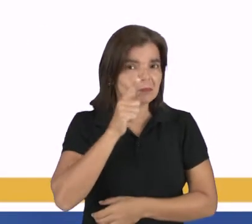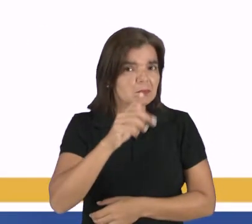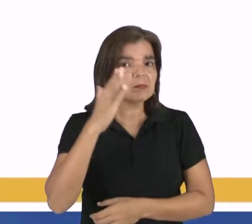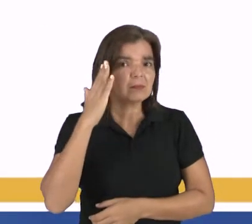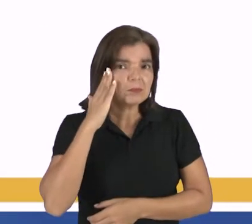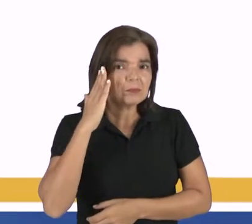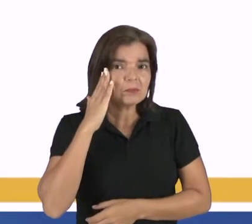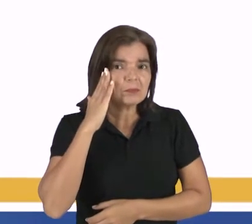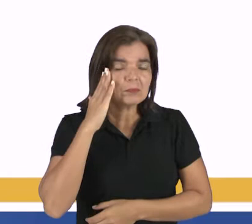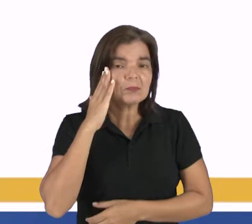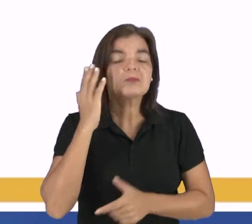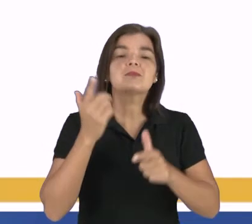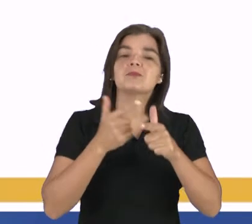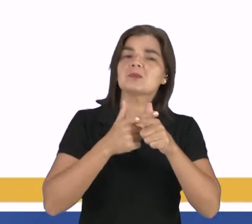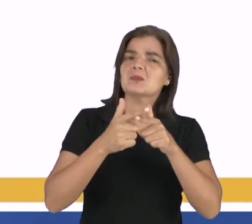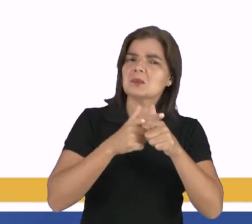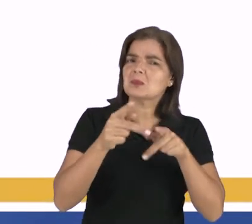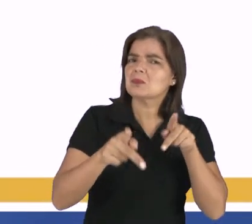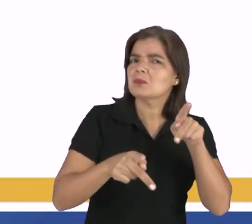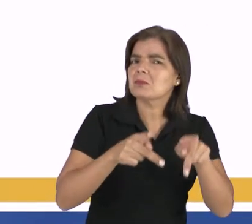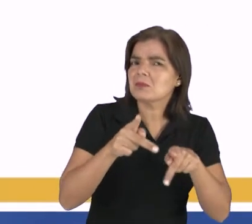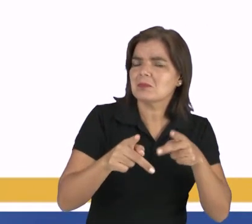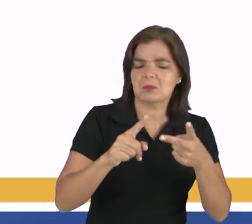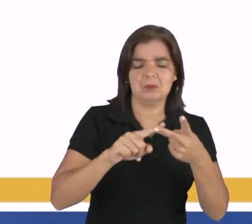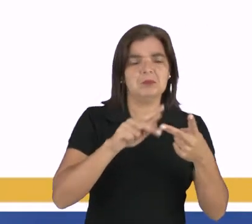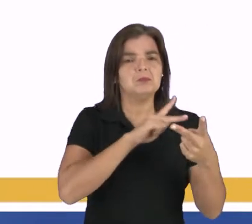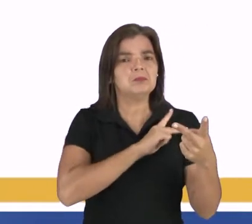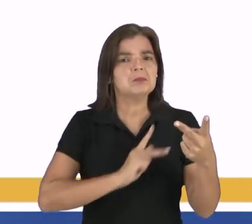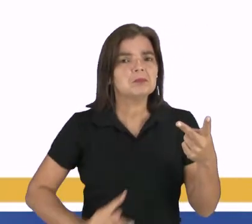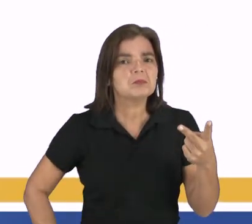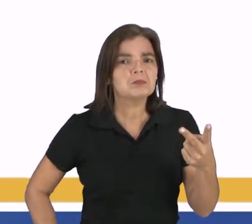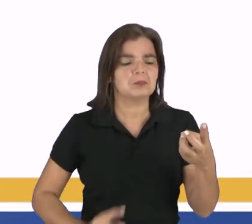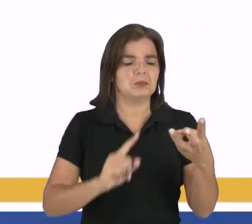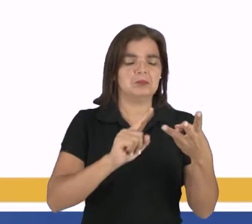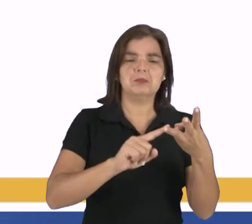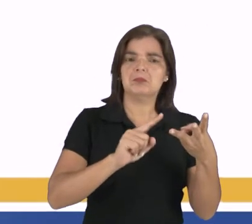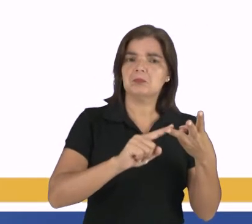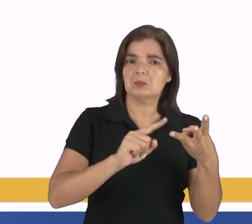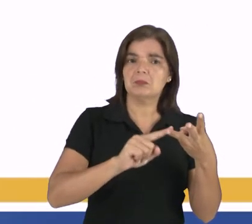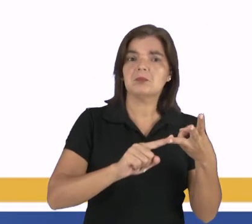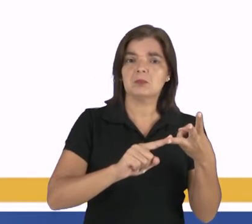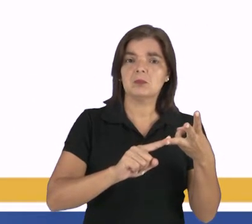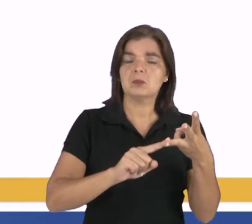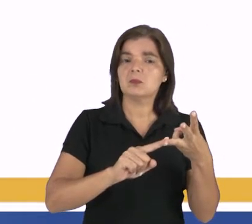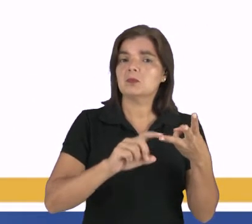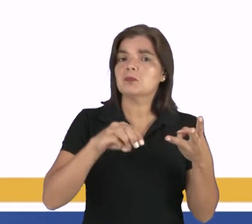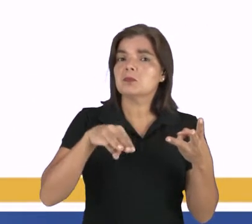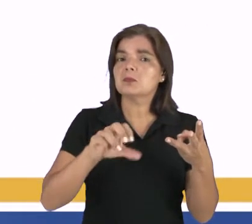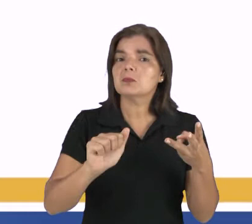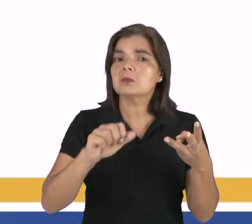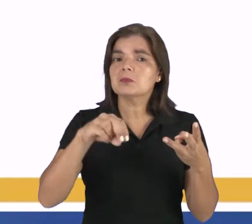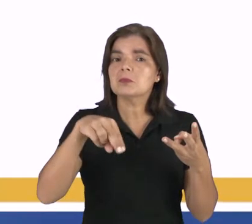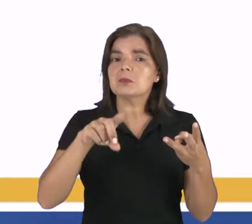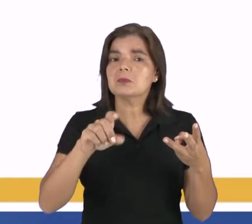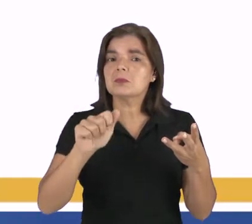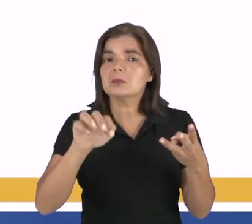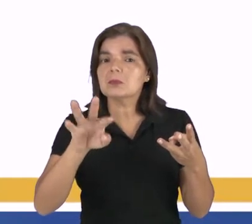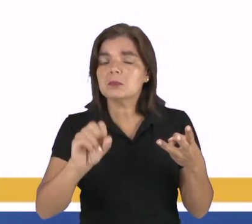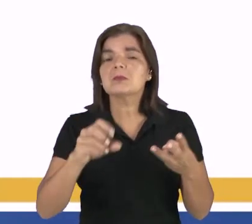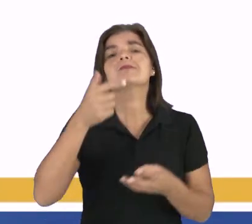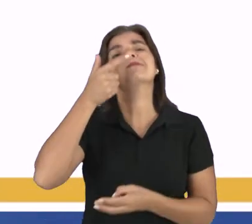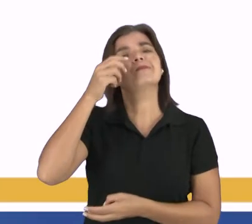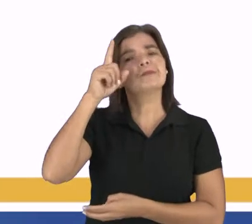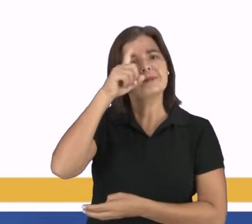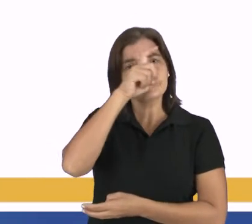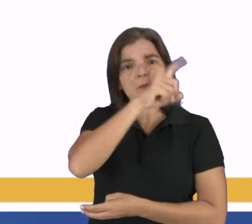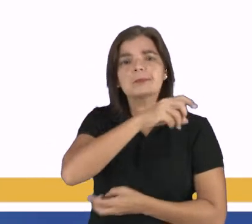identificar? Dos problemas do povo, do presidente, do seu mandato? Fica difícil dizer,